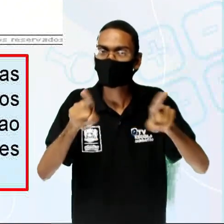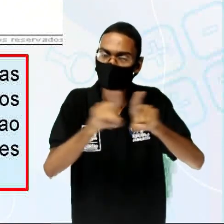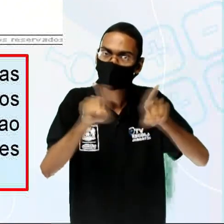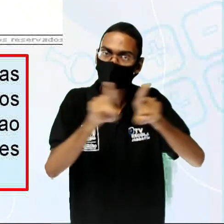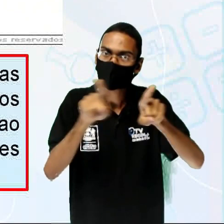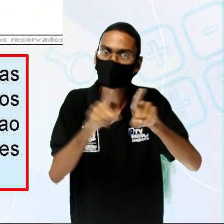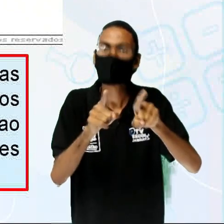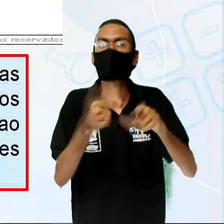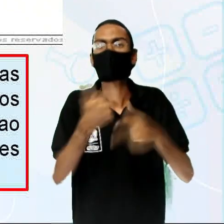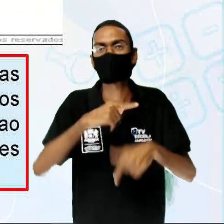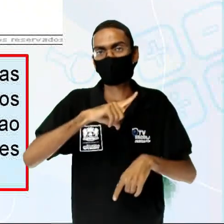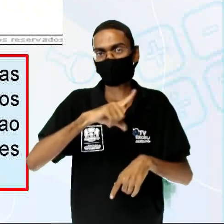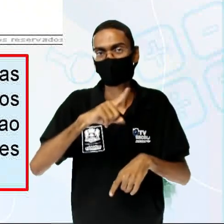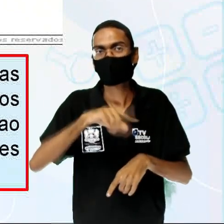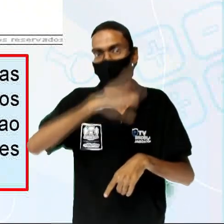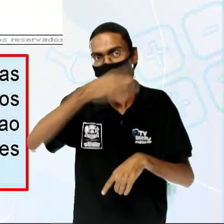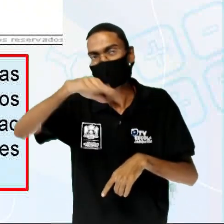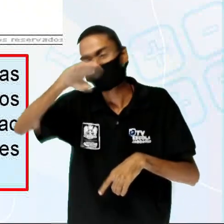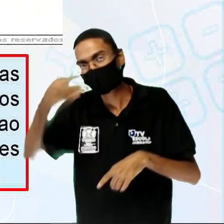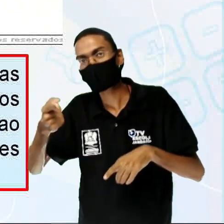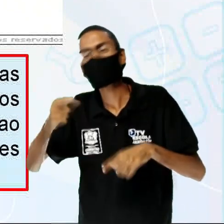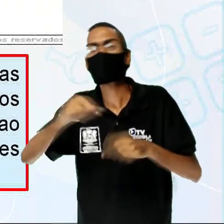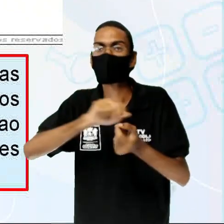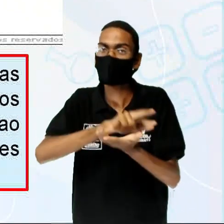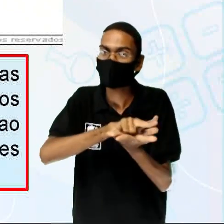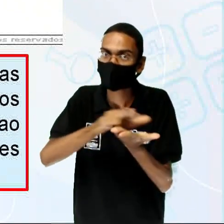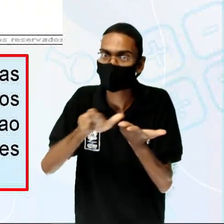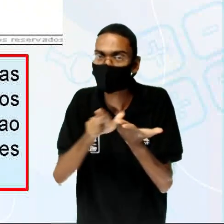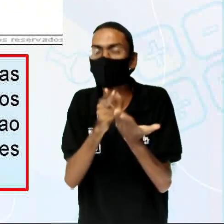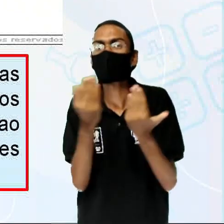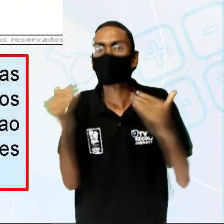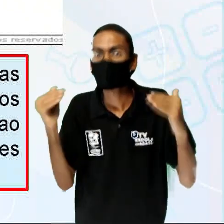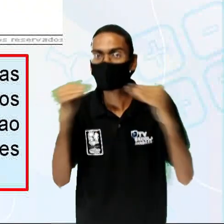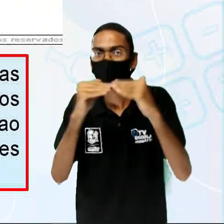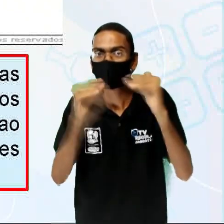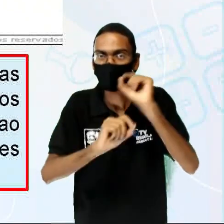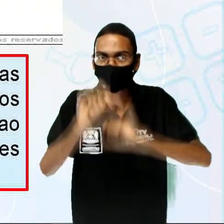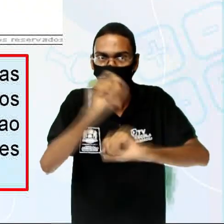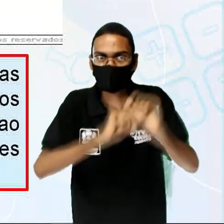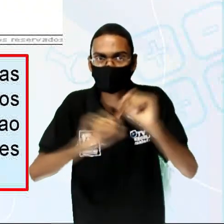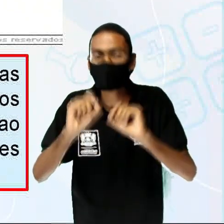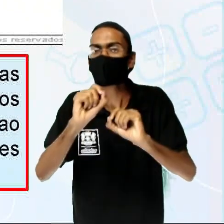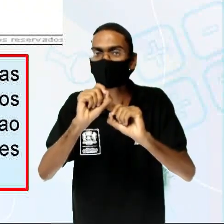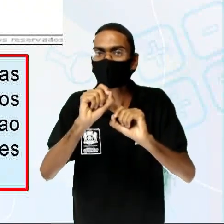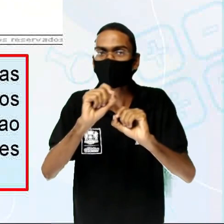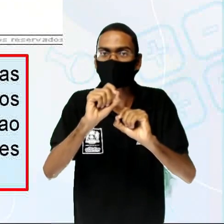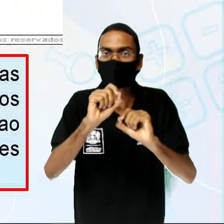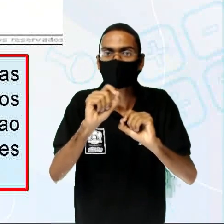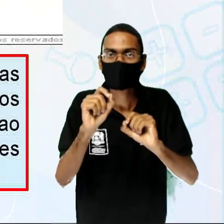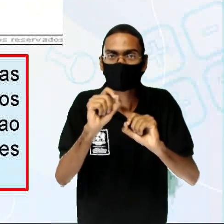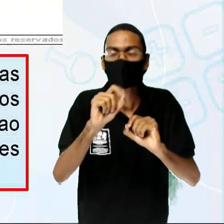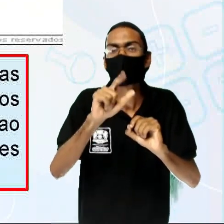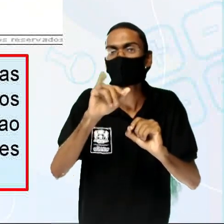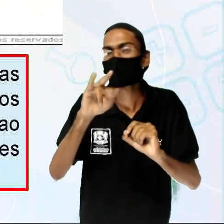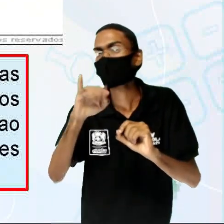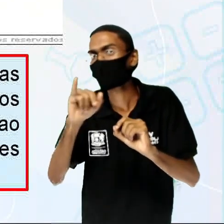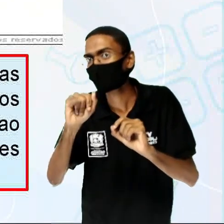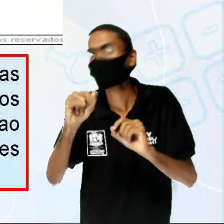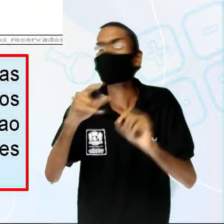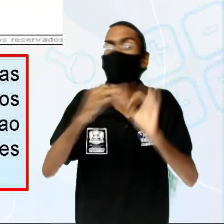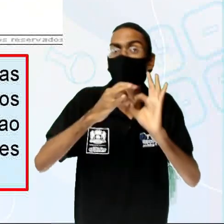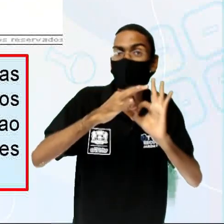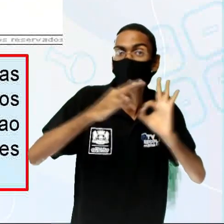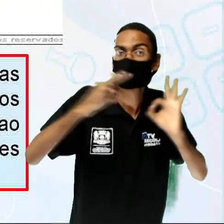tem o de montanha, né, com a variação de acordo com a latitude e longitude, naturalmente, e a gente tem também